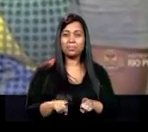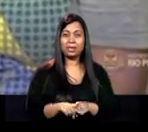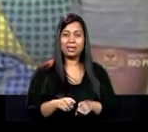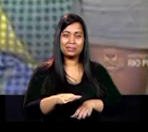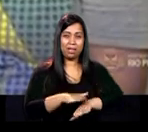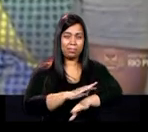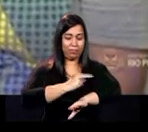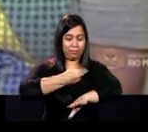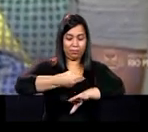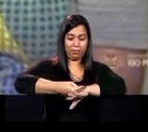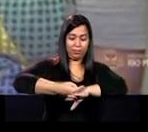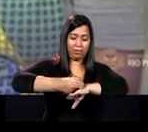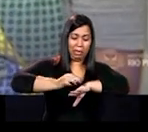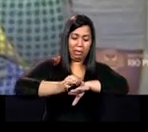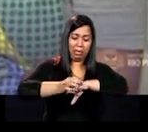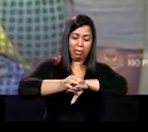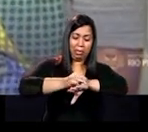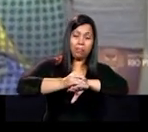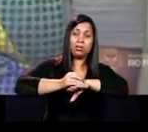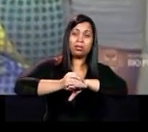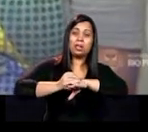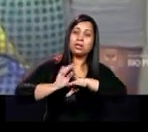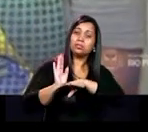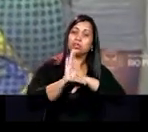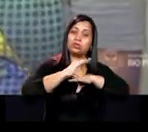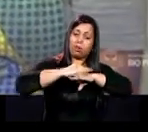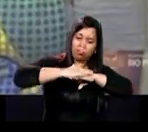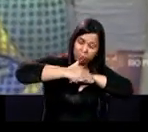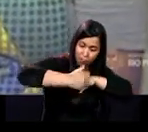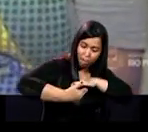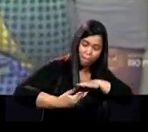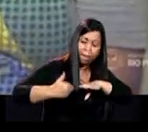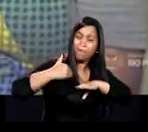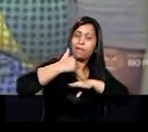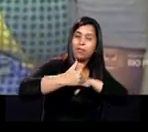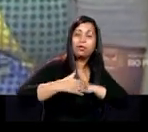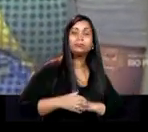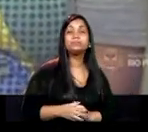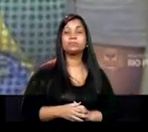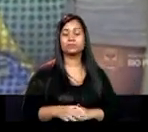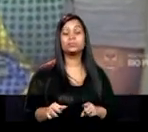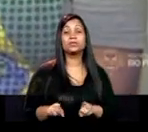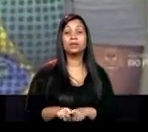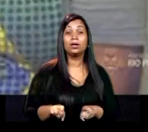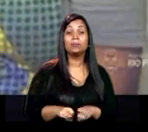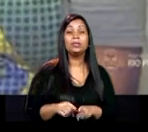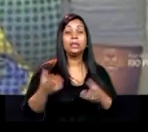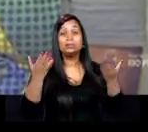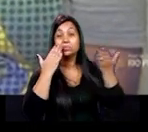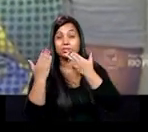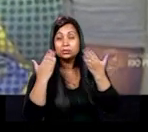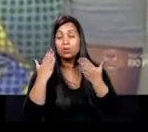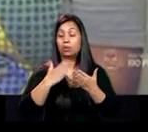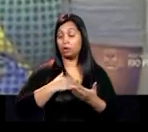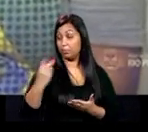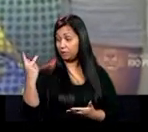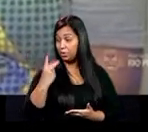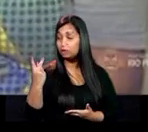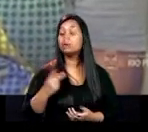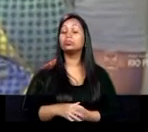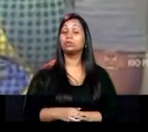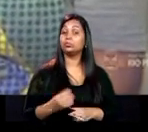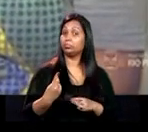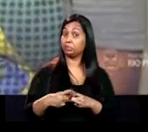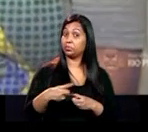Descara que ele pegou, eu não sabia fazer curativo, elas me ensinaram, entendeu? Suporte de psicóloga para mim, para